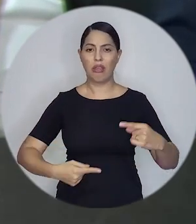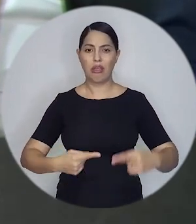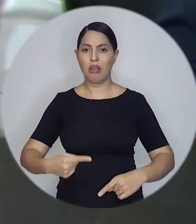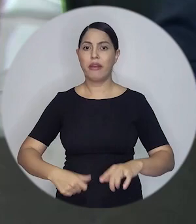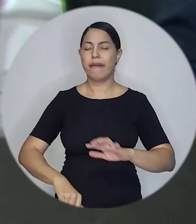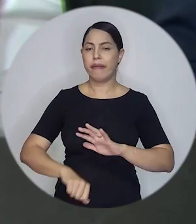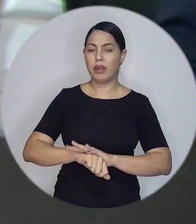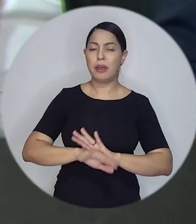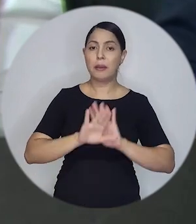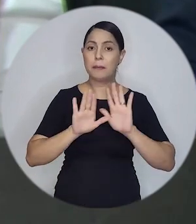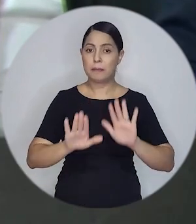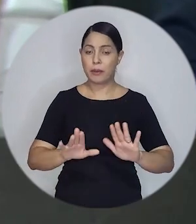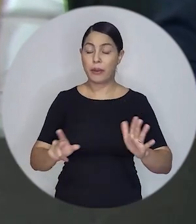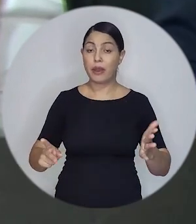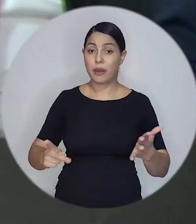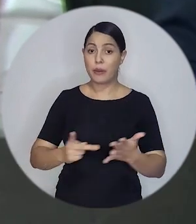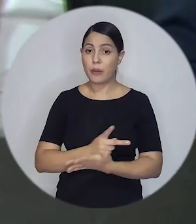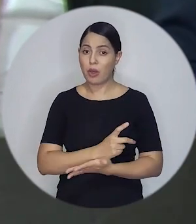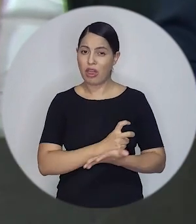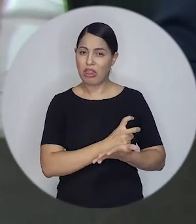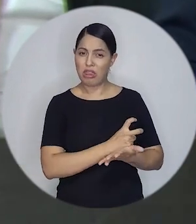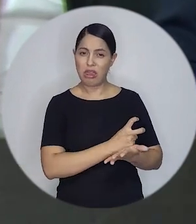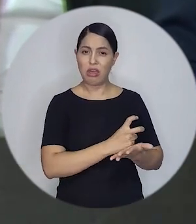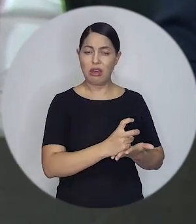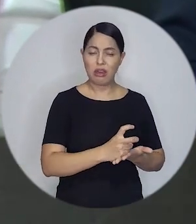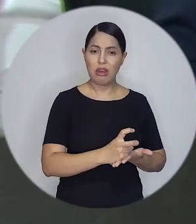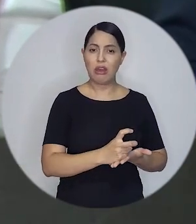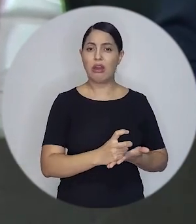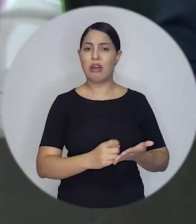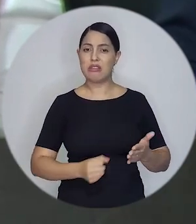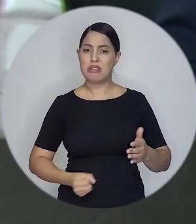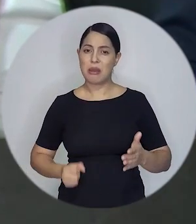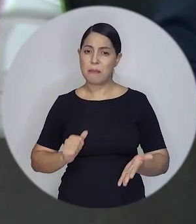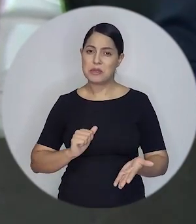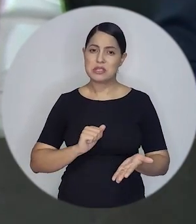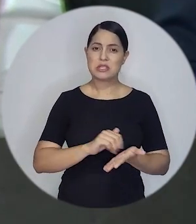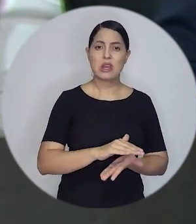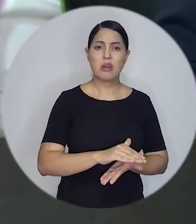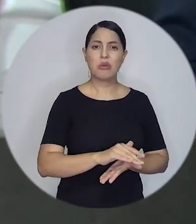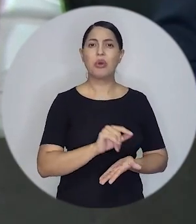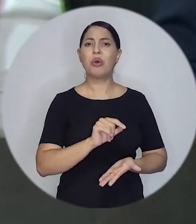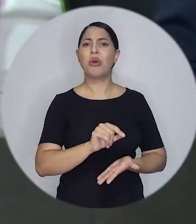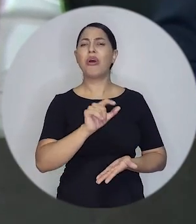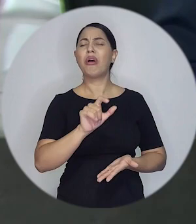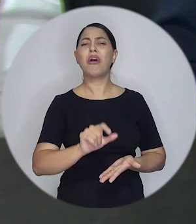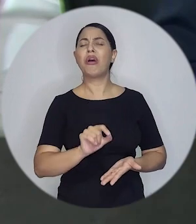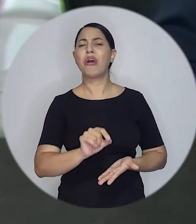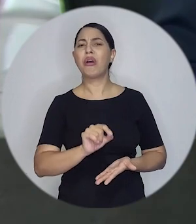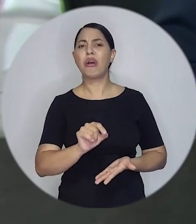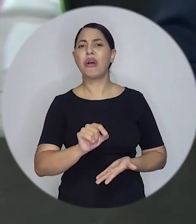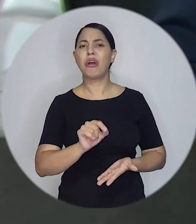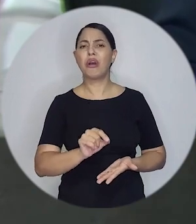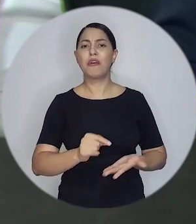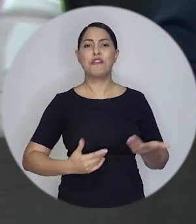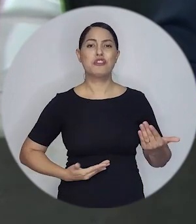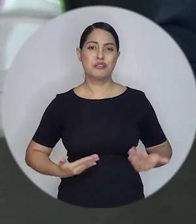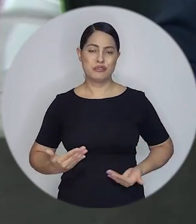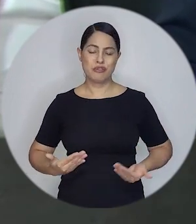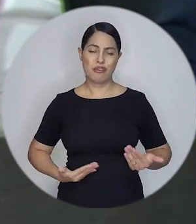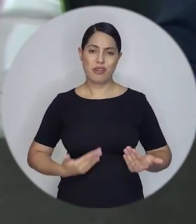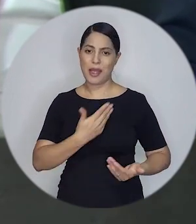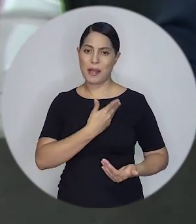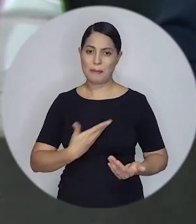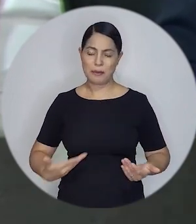e também a promover a cassação, remoção, demissão da administração,